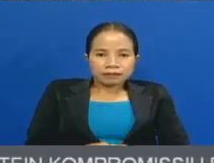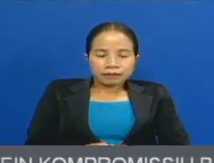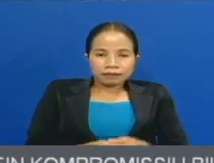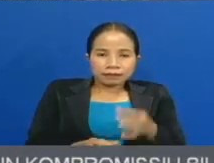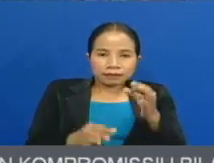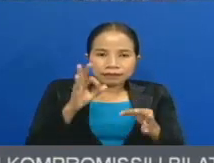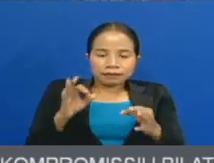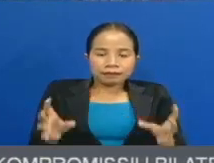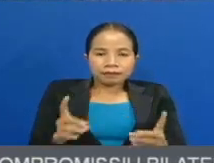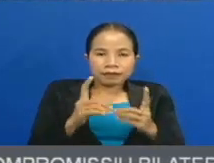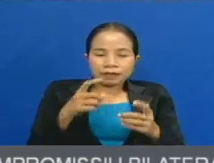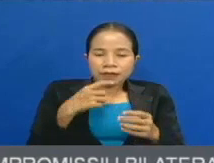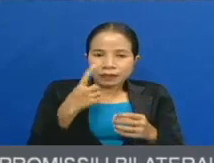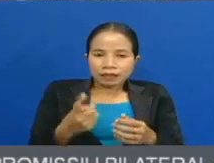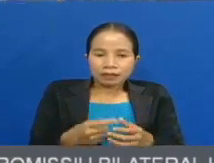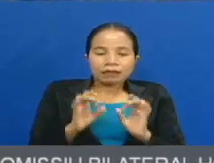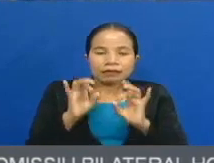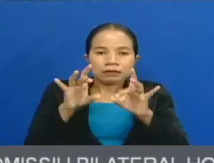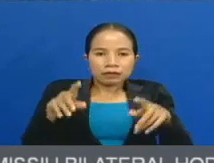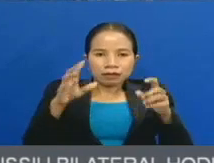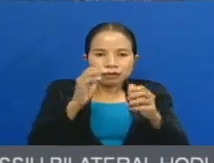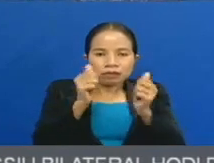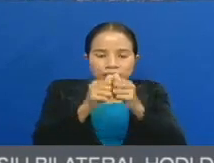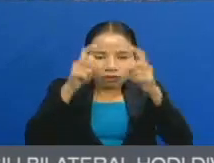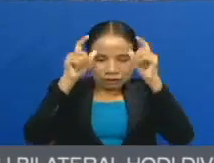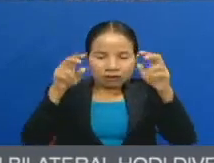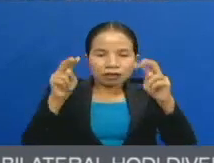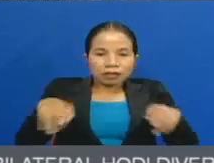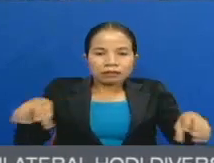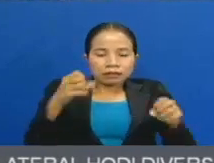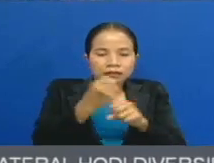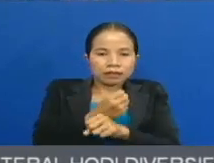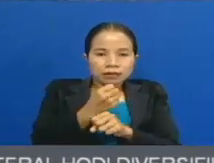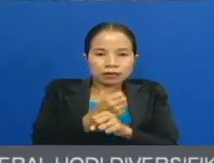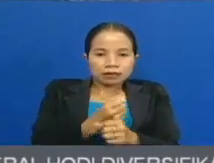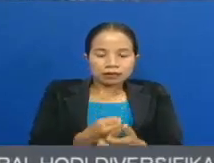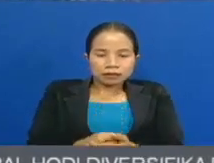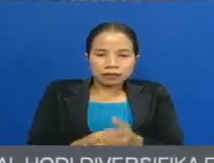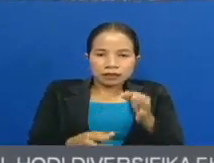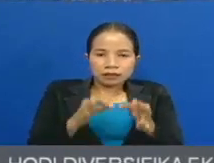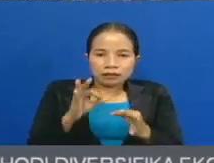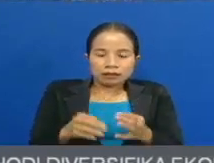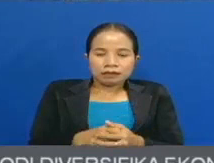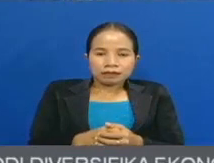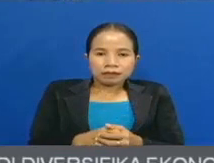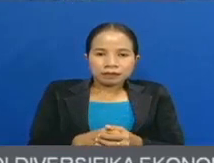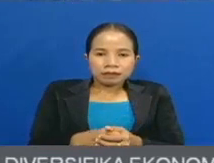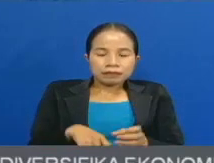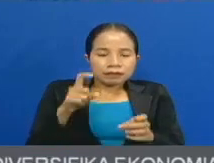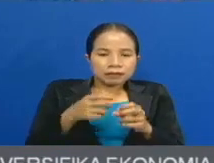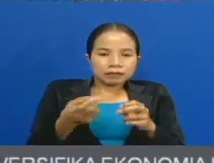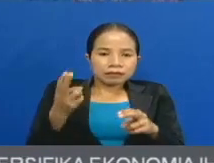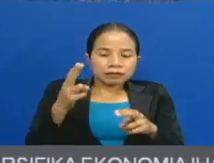nela bela acontece, nem significa que a Austrália e Timor-Leste tem que ser visto uma casa loss para que Great Sunrise, né?